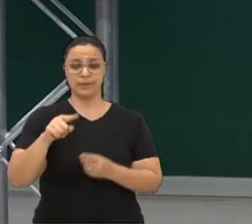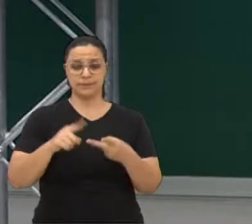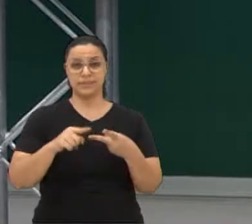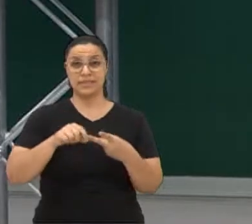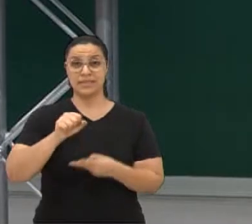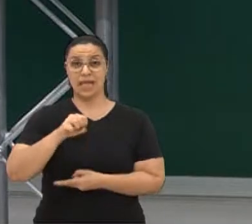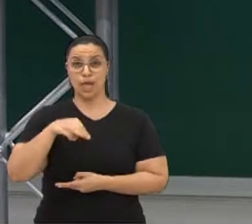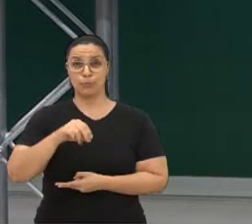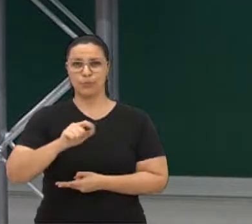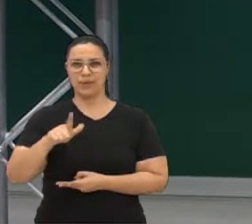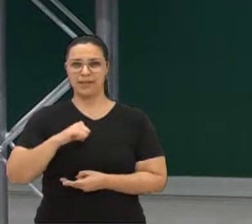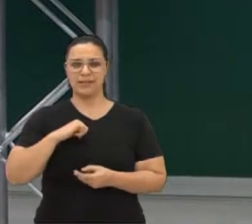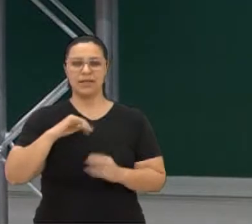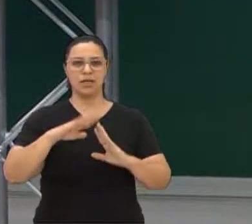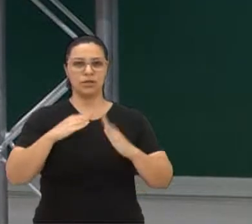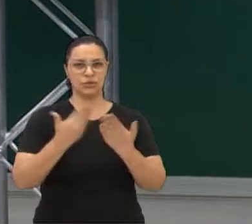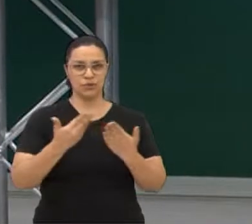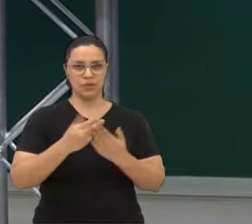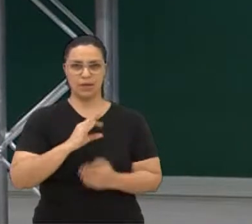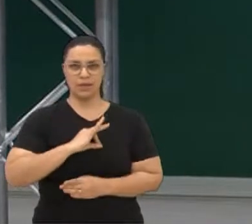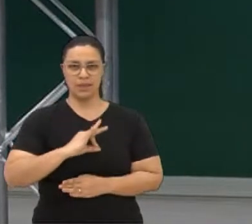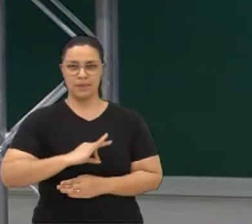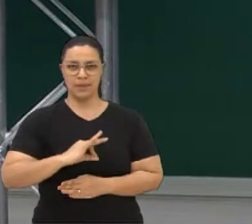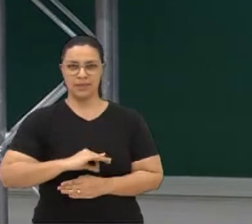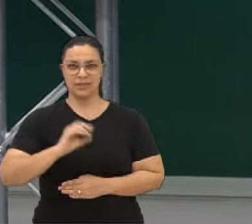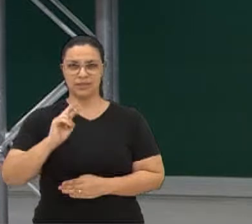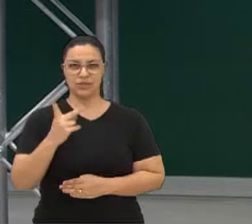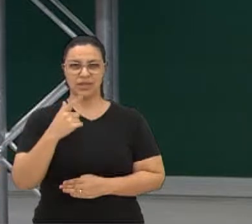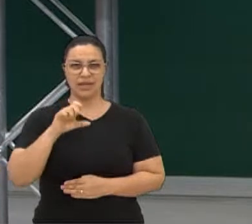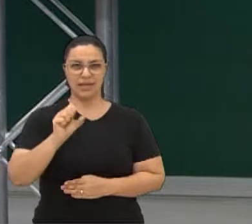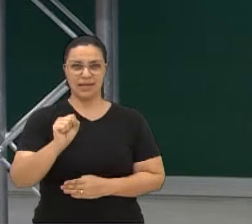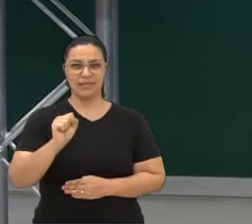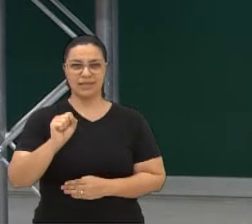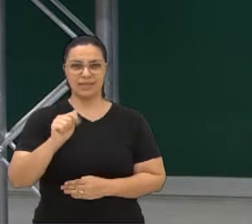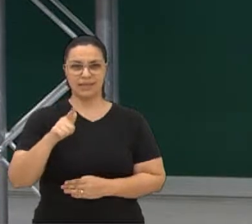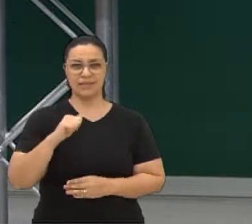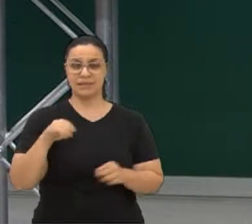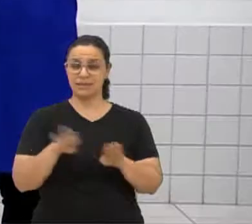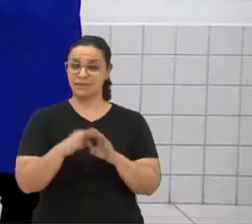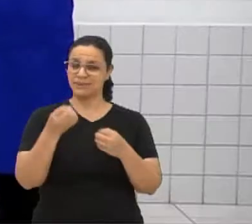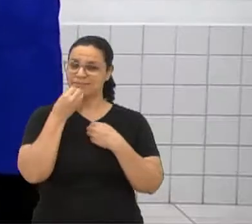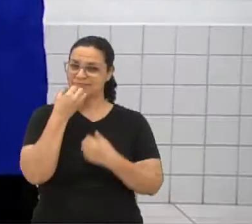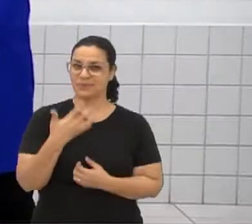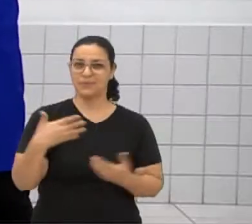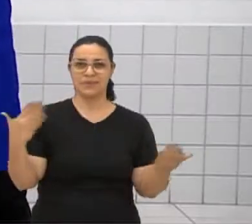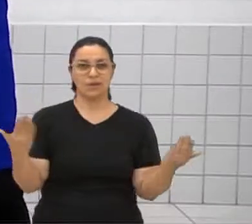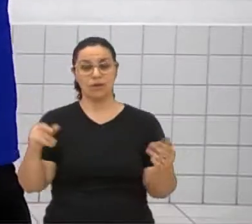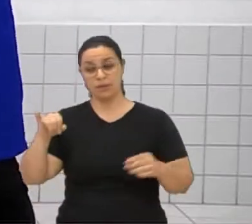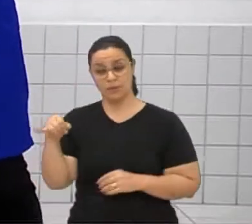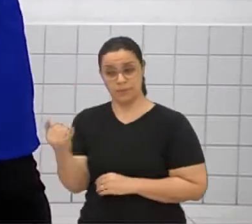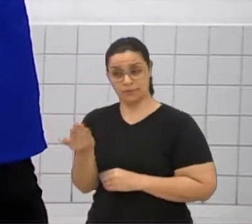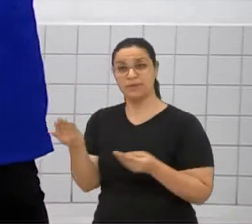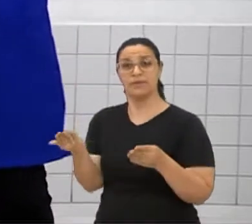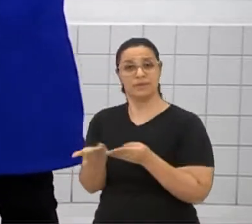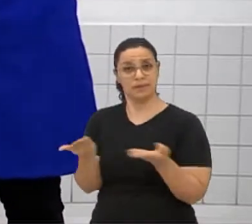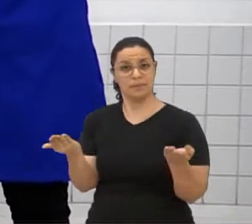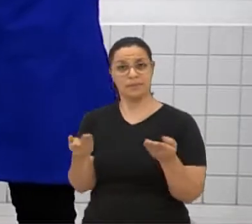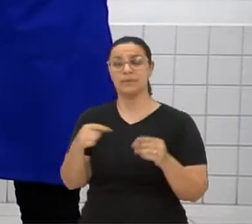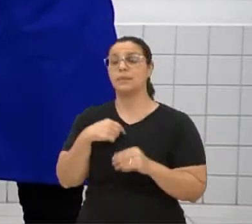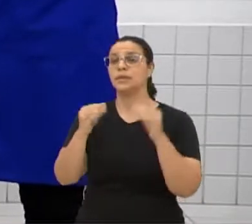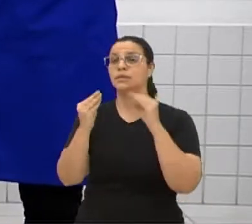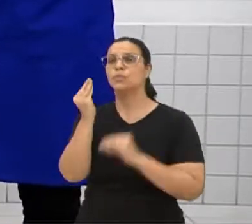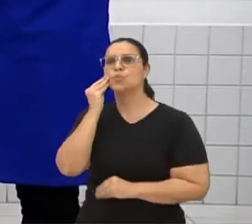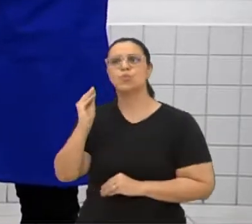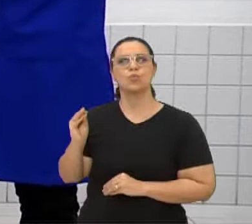samuele também do Colégio Estadual Padre Chagas aberta quero aproveitar e quero